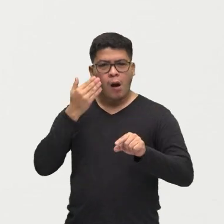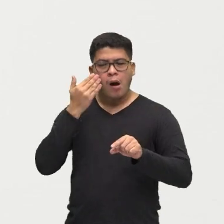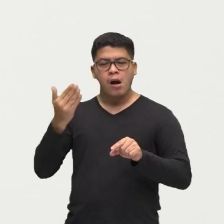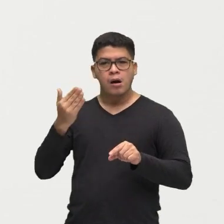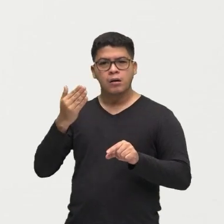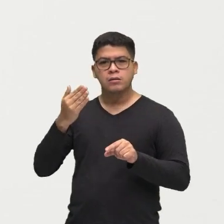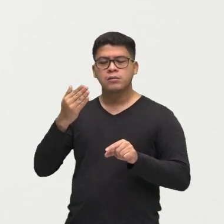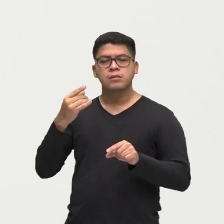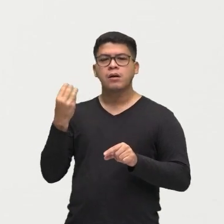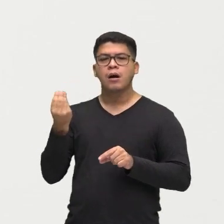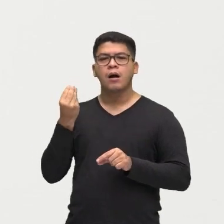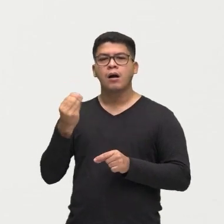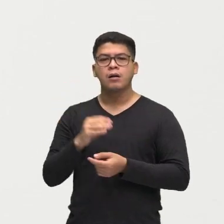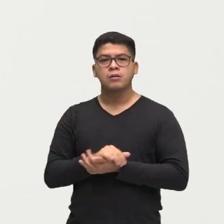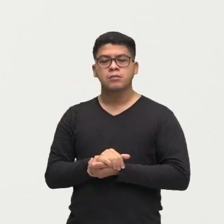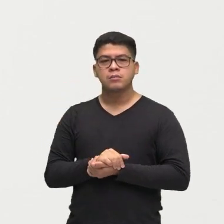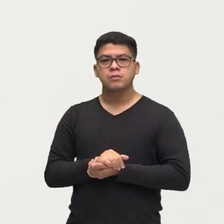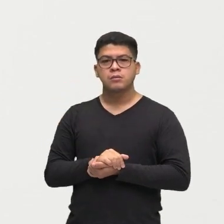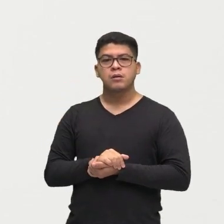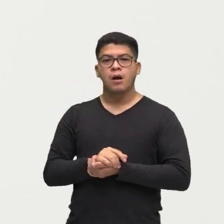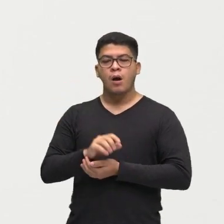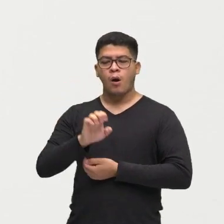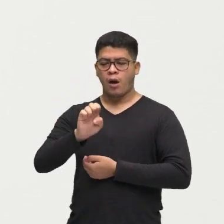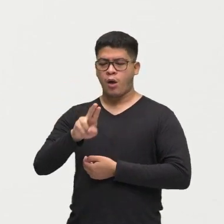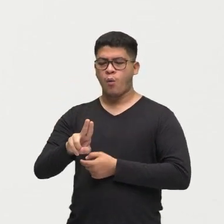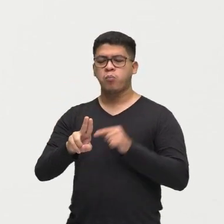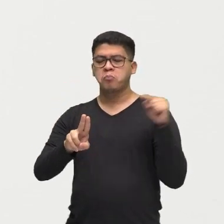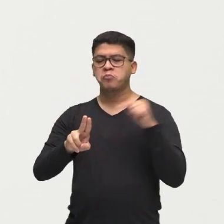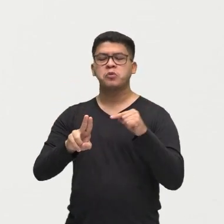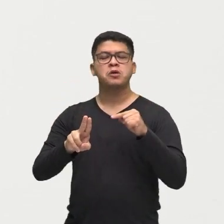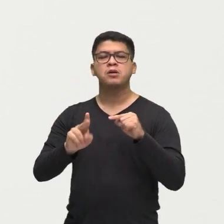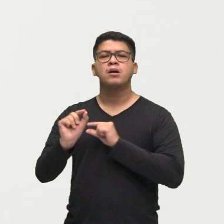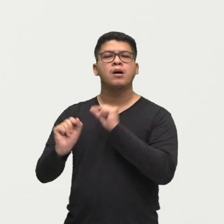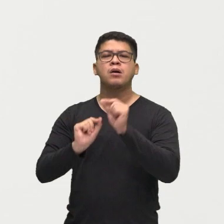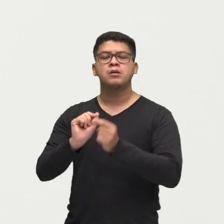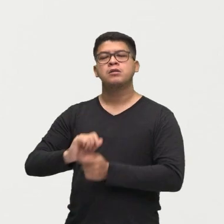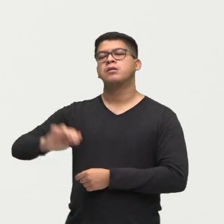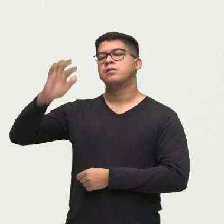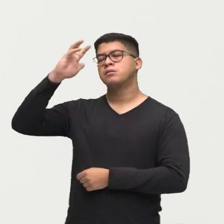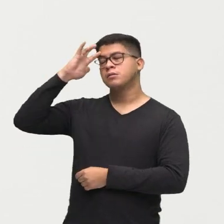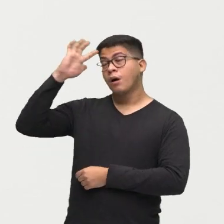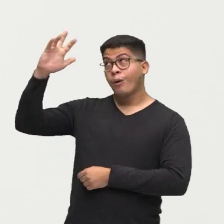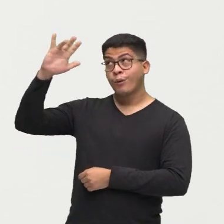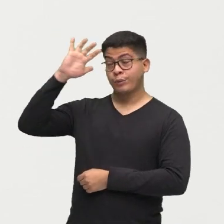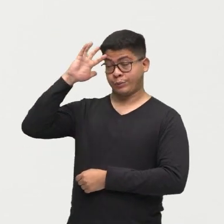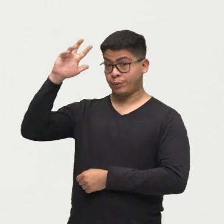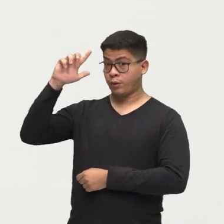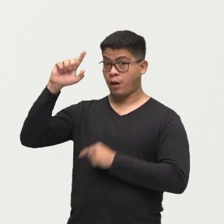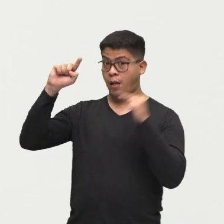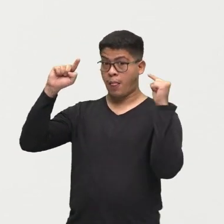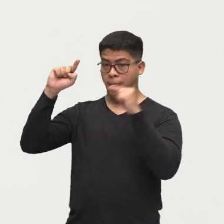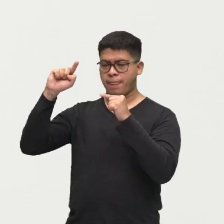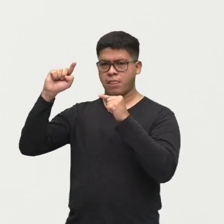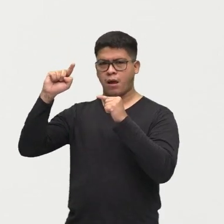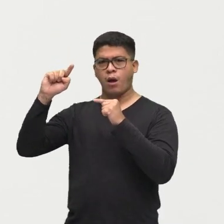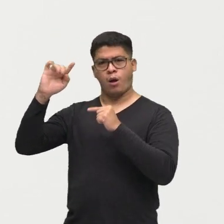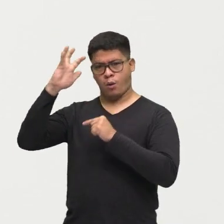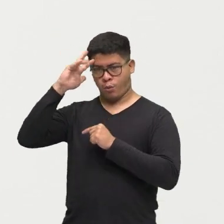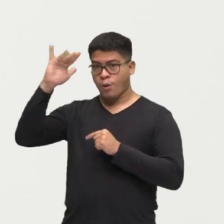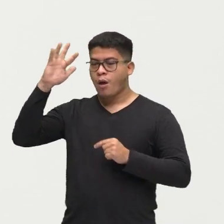o eu lírico está o quê? Sonhando. Quando eu sonhava, era assim. E perceba que o sonho é bom,